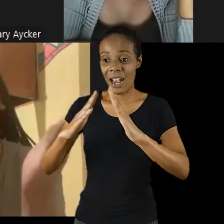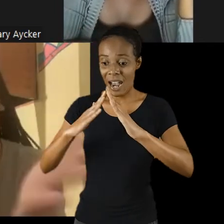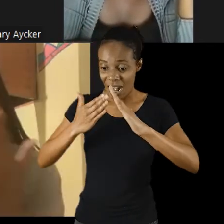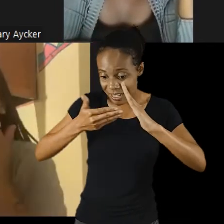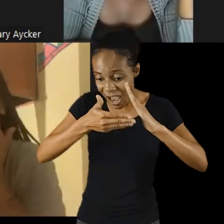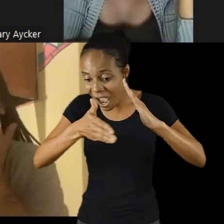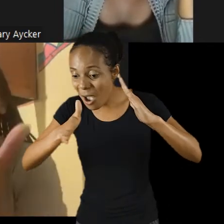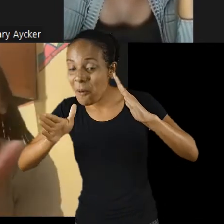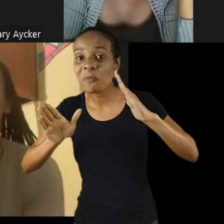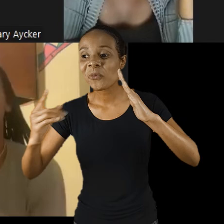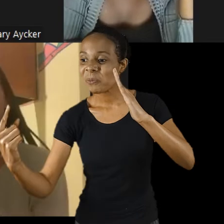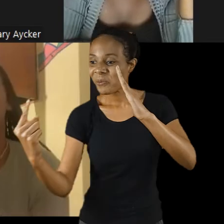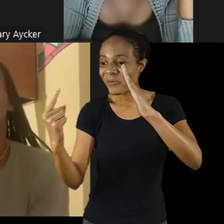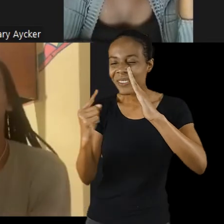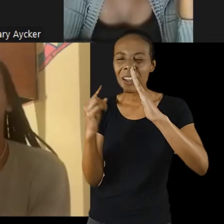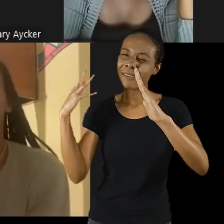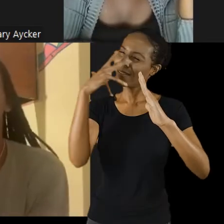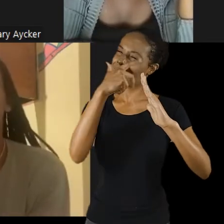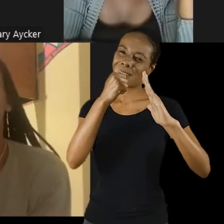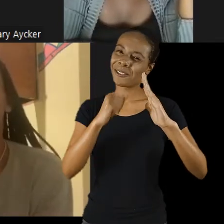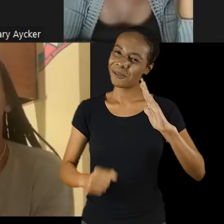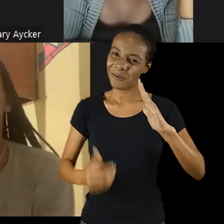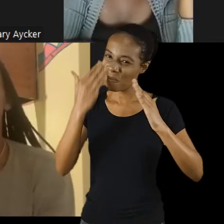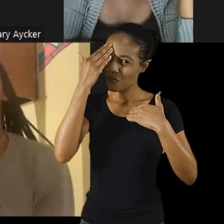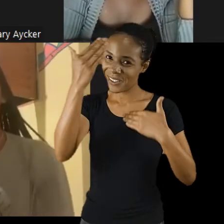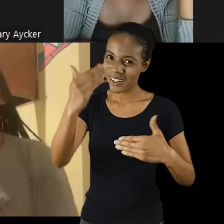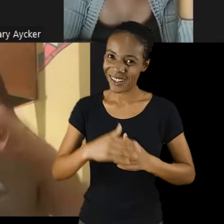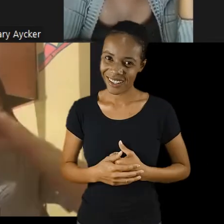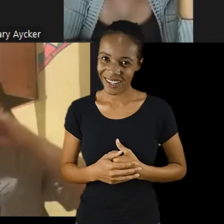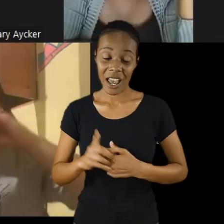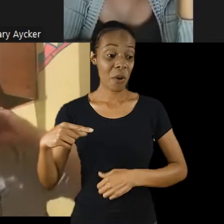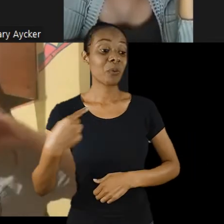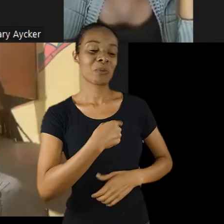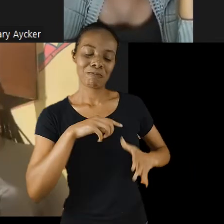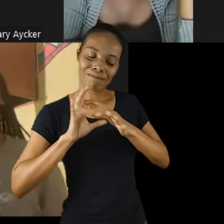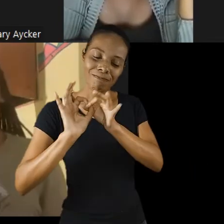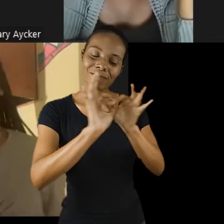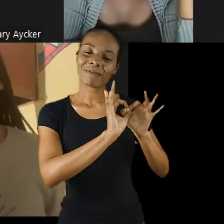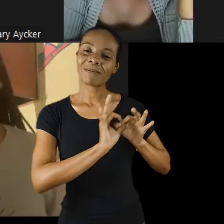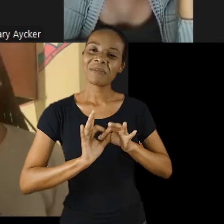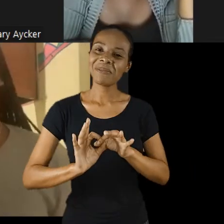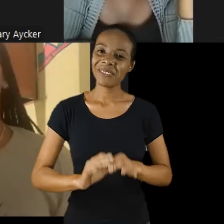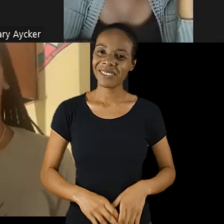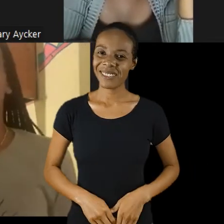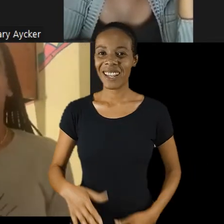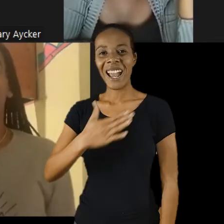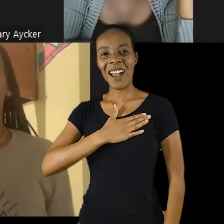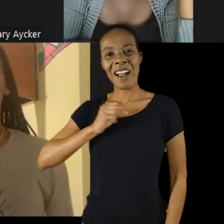gente. Obrigada. Sim. É casa nossa, não é minha, é nossa. Axé.